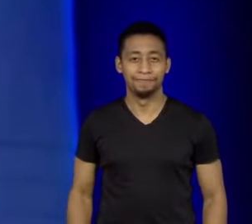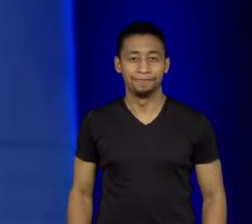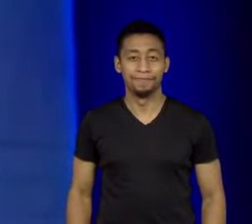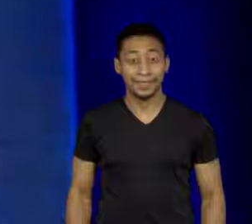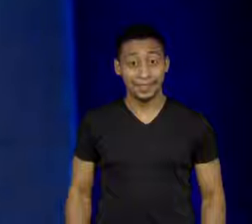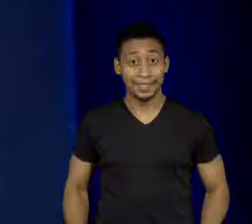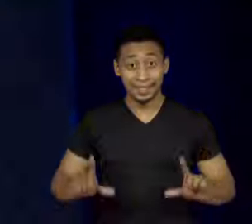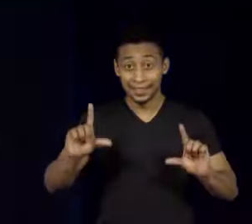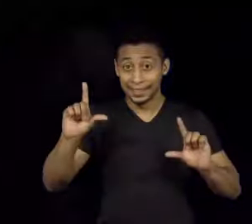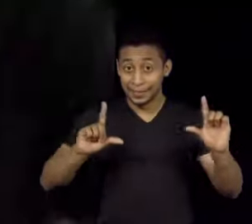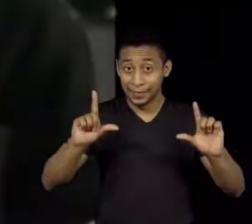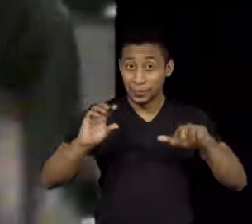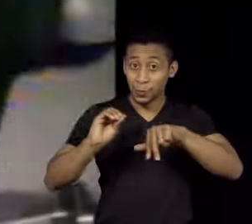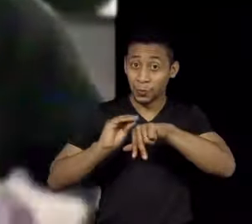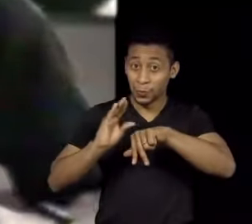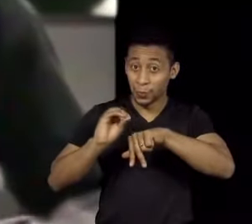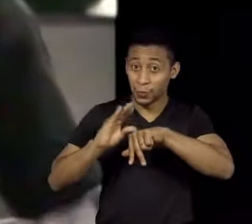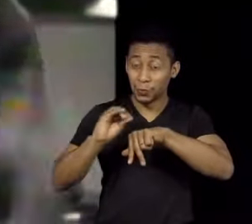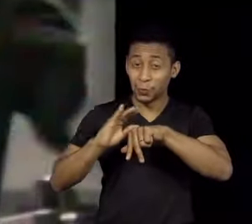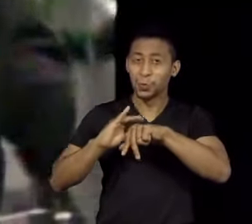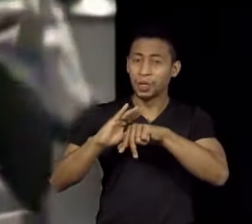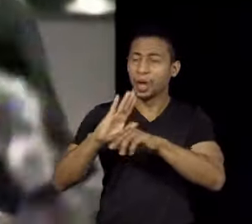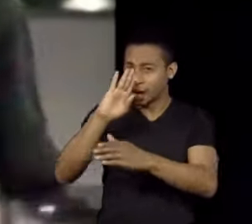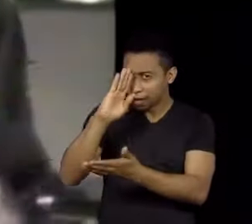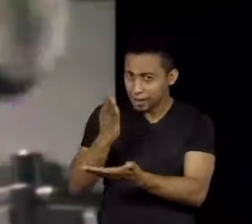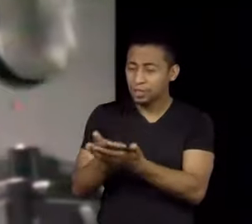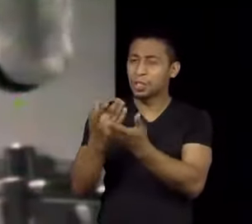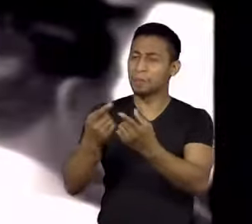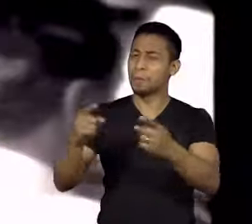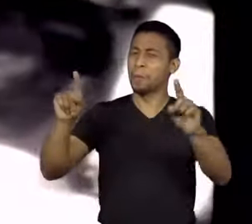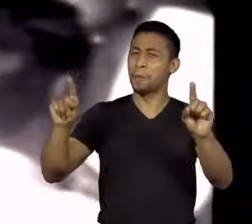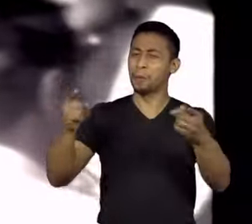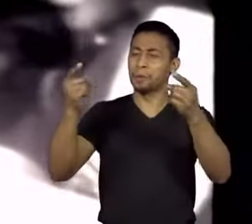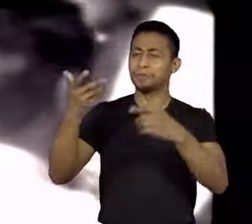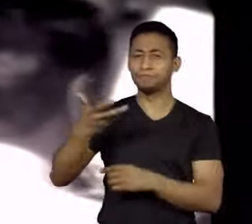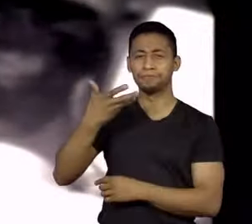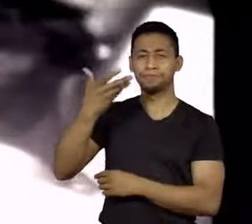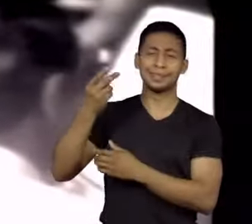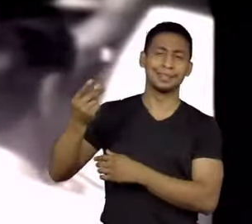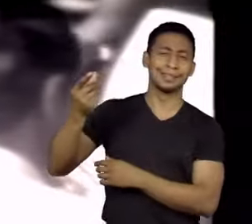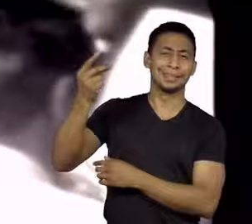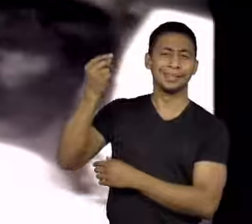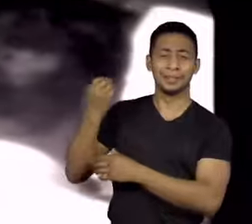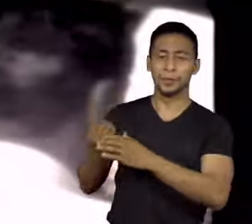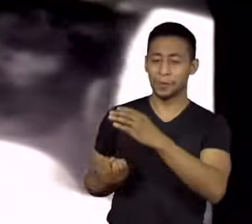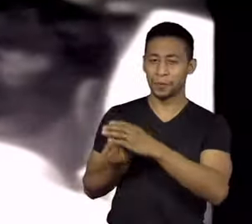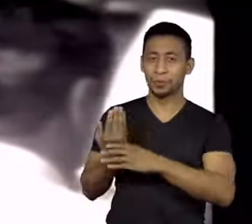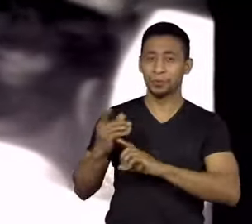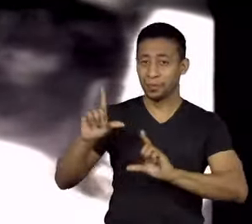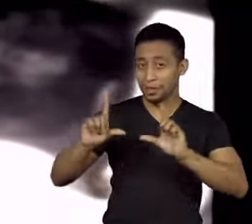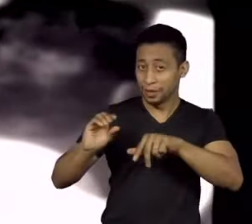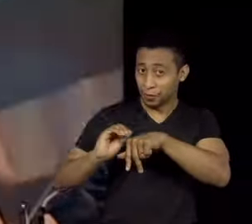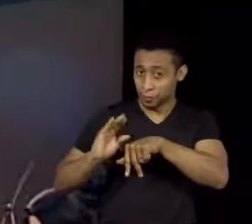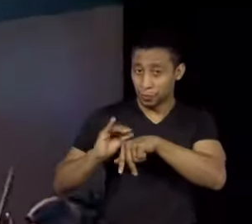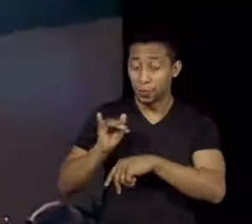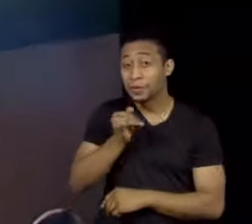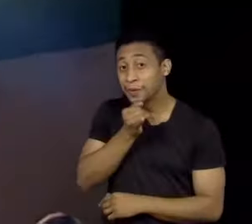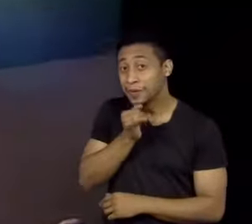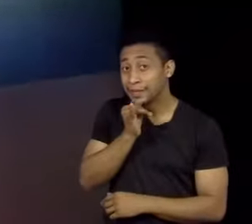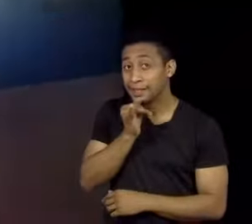Na TV Cultura, a aposta nos clássicos sempre foi prioritária desde a sua fundação. Por exemplo, o